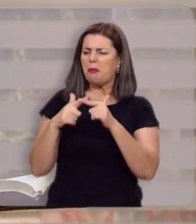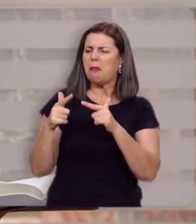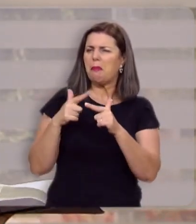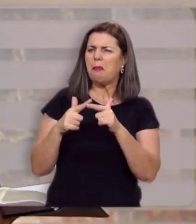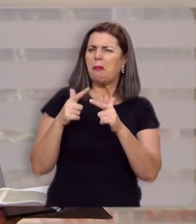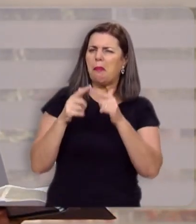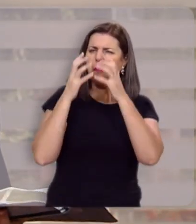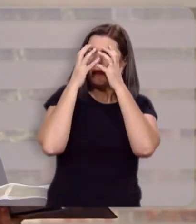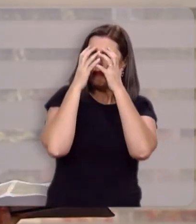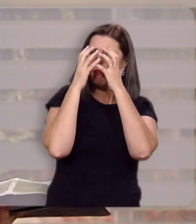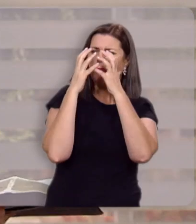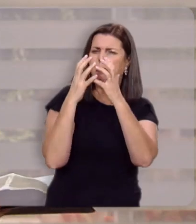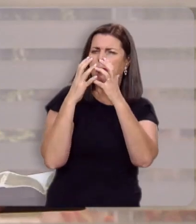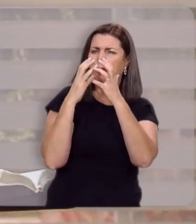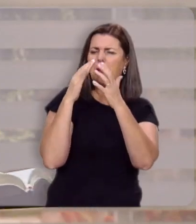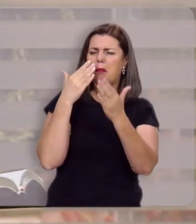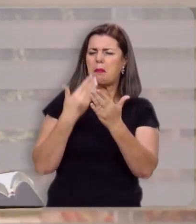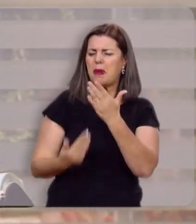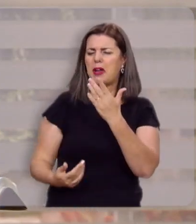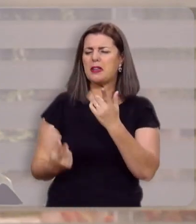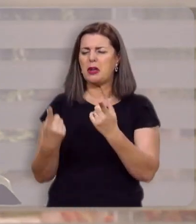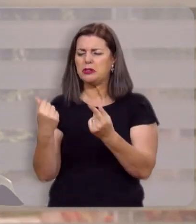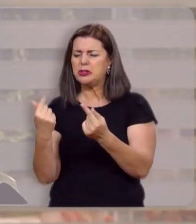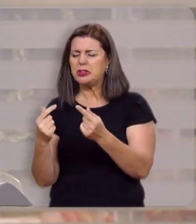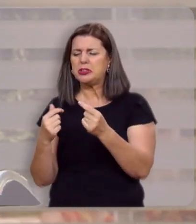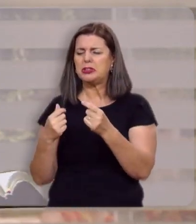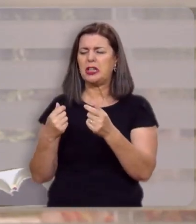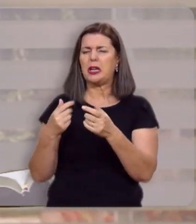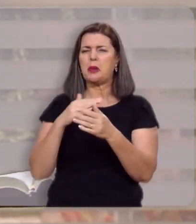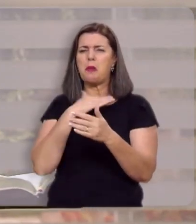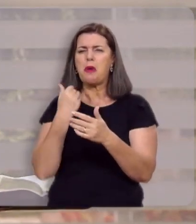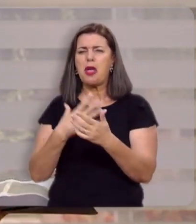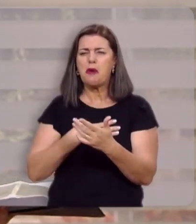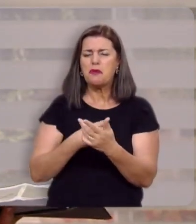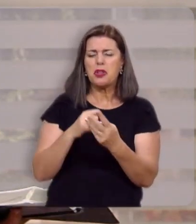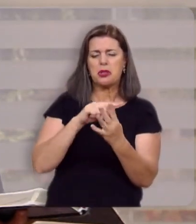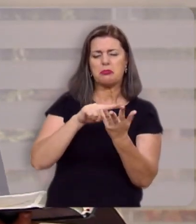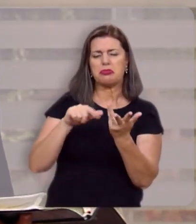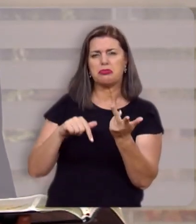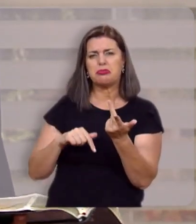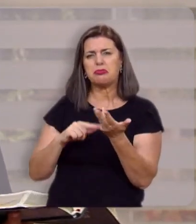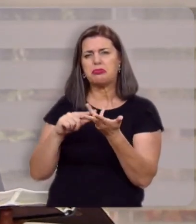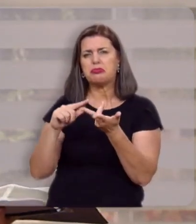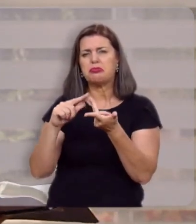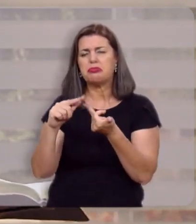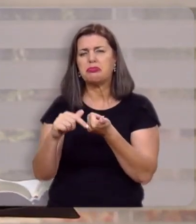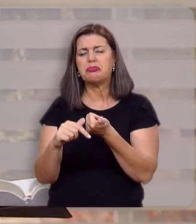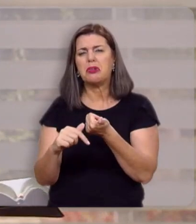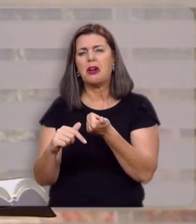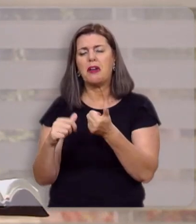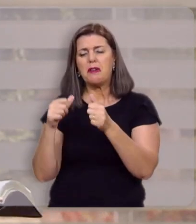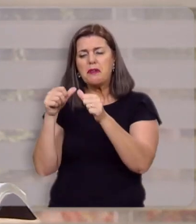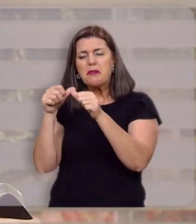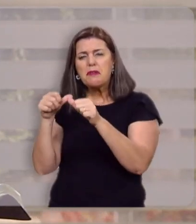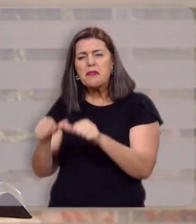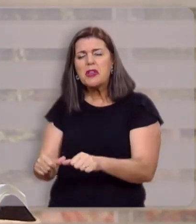poço, depois de perder os seus bens, enterrar os seus filhos, depois de